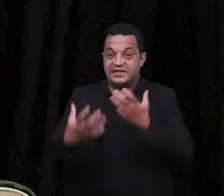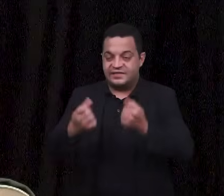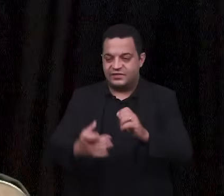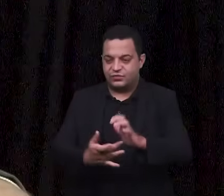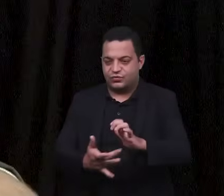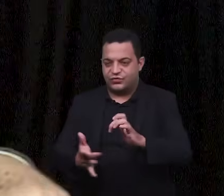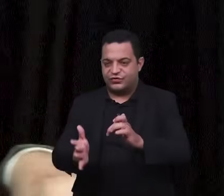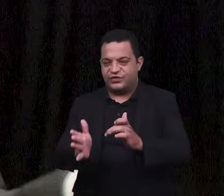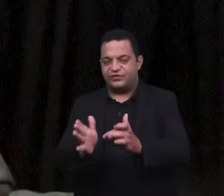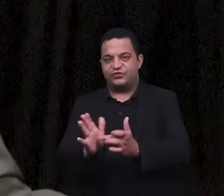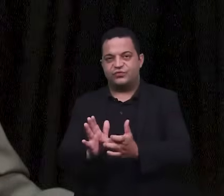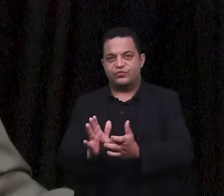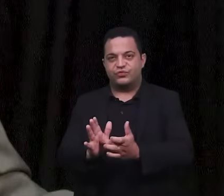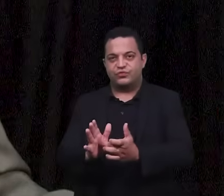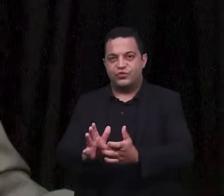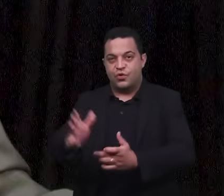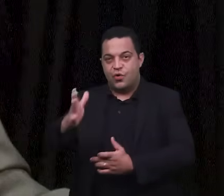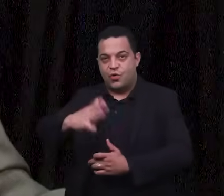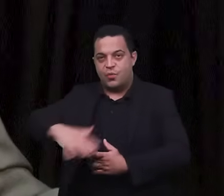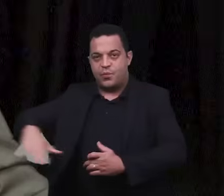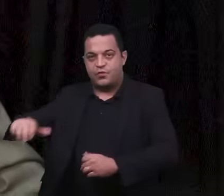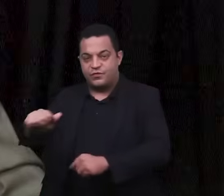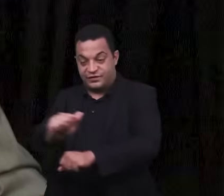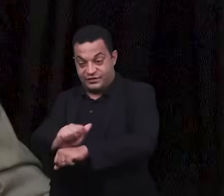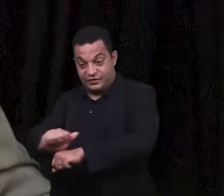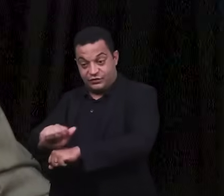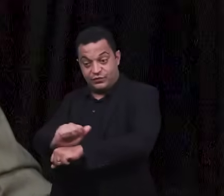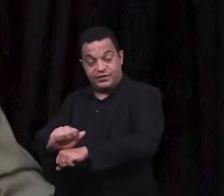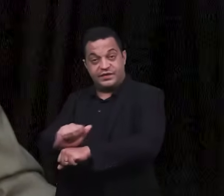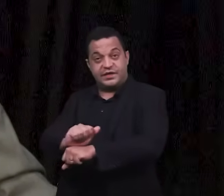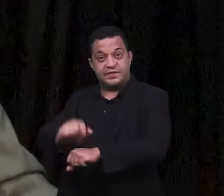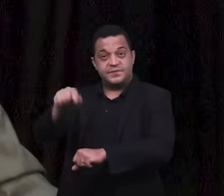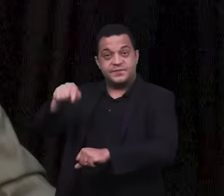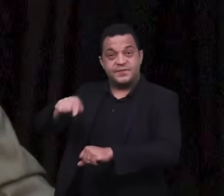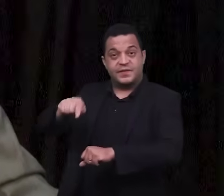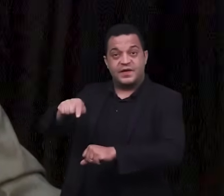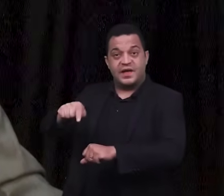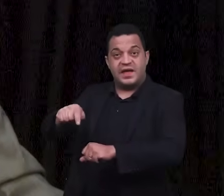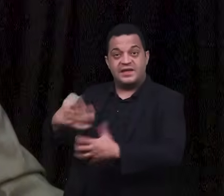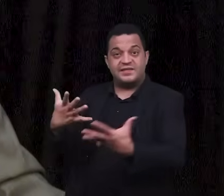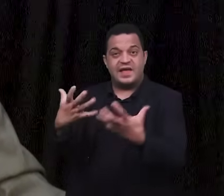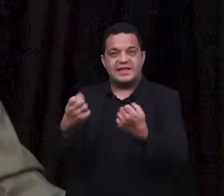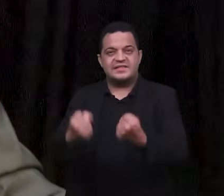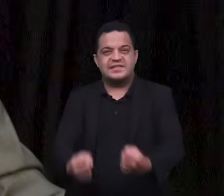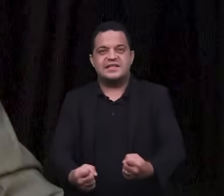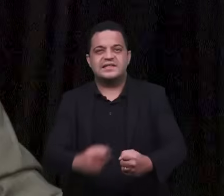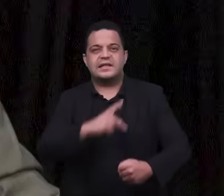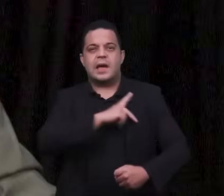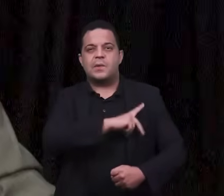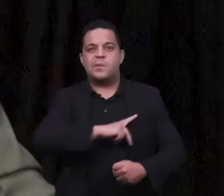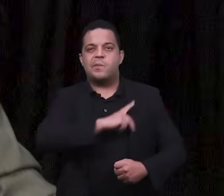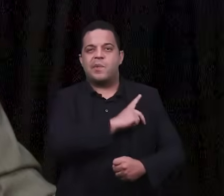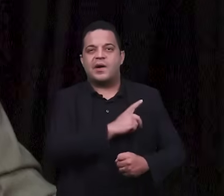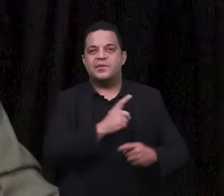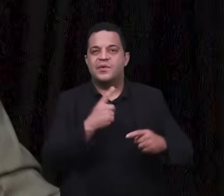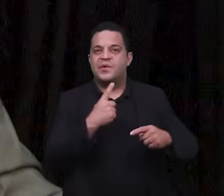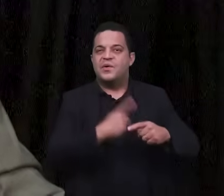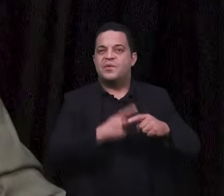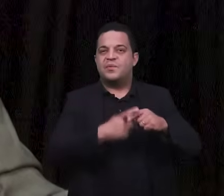Antioquia. Exatamente. Por quê? Porque aceitaram Saulo como parte do corpo, porque o Espírito